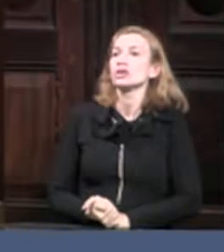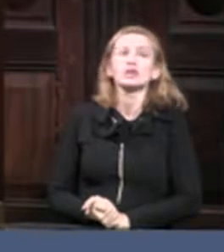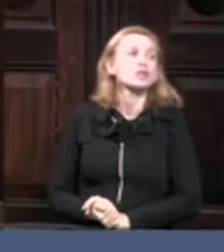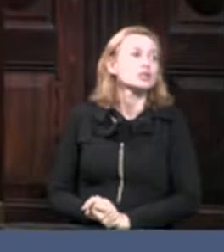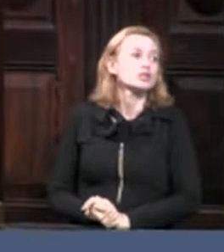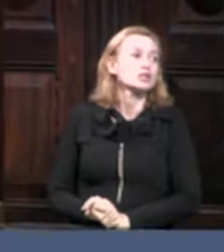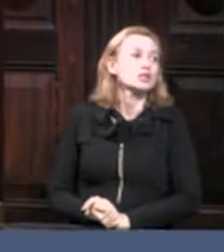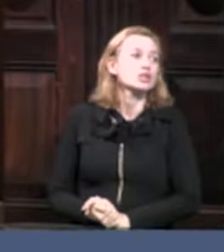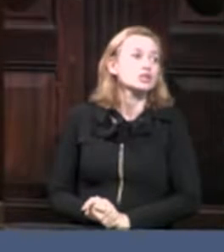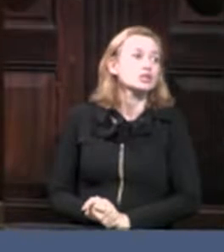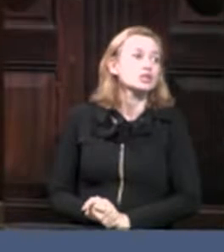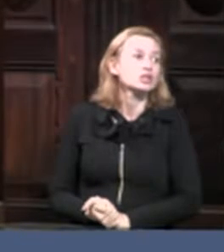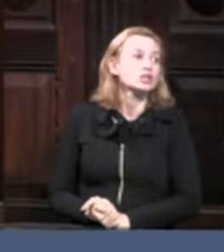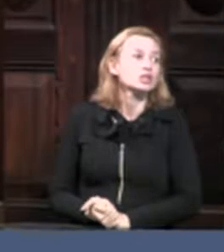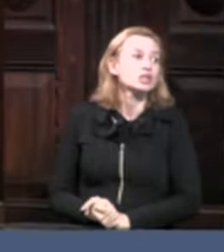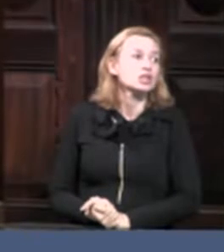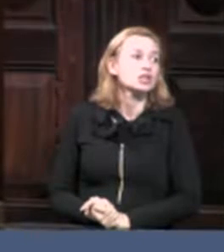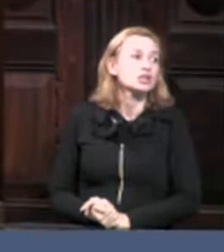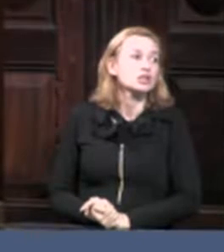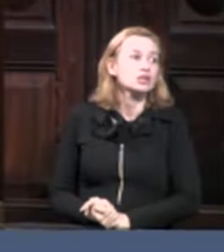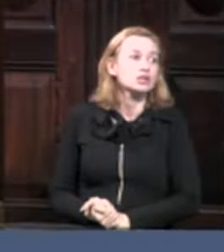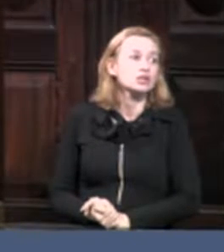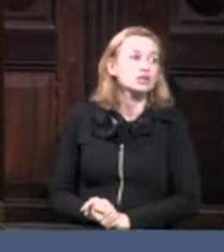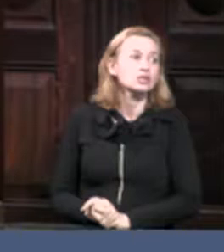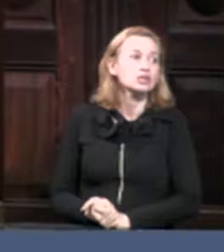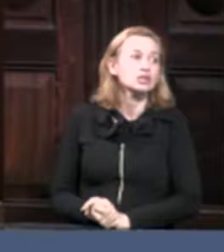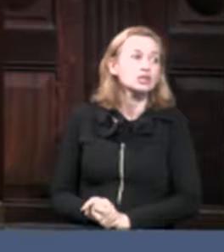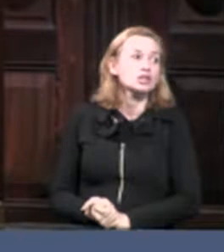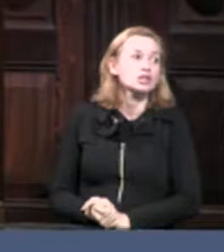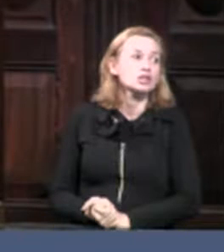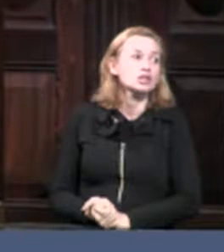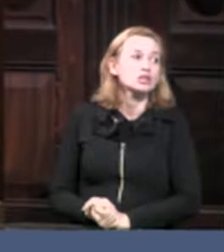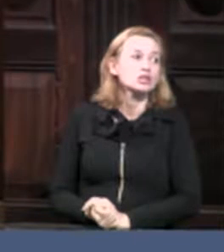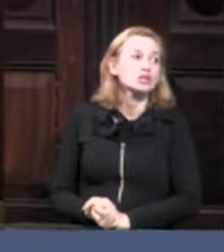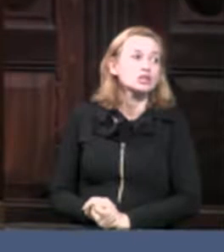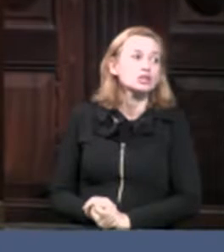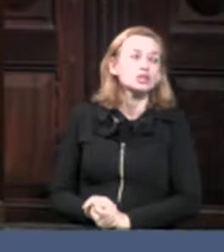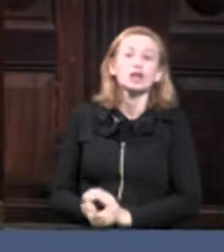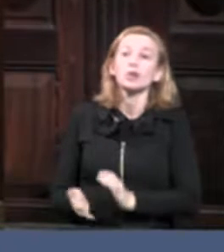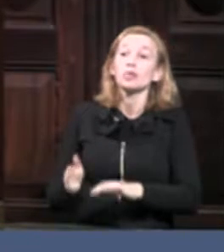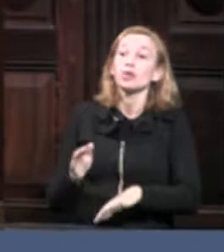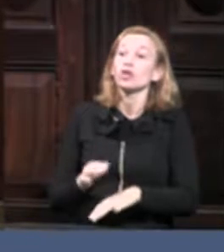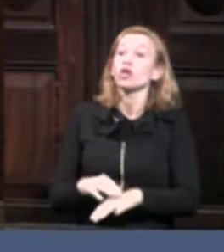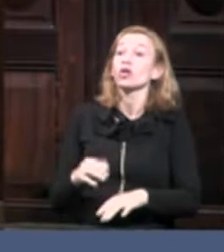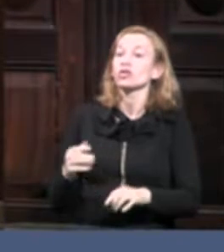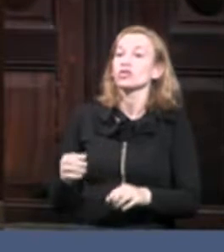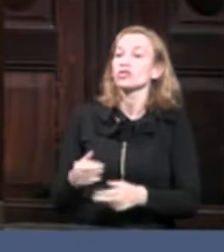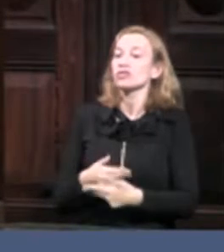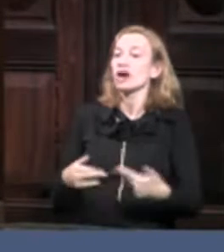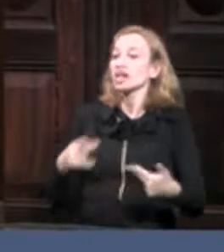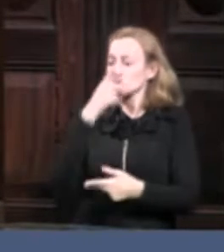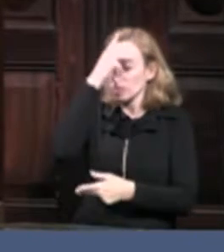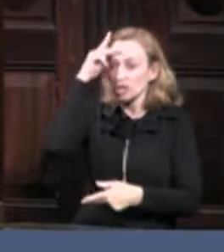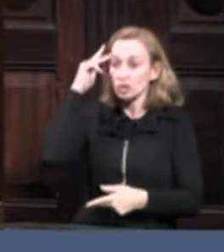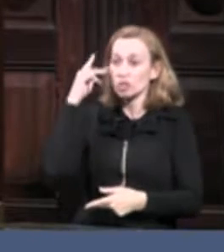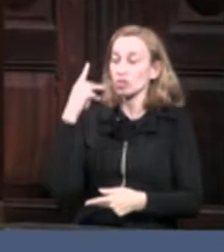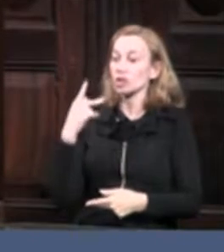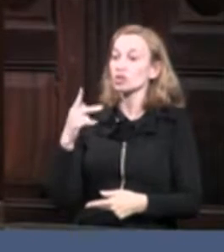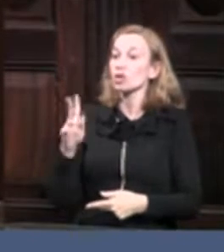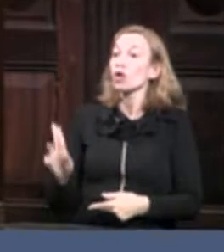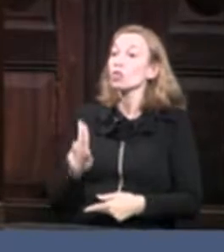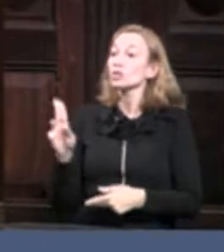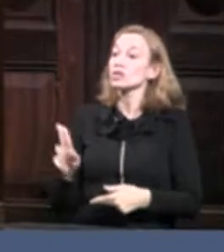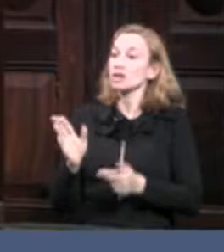mecanismo de estímulo ao fortalecimento e ao maior uso do transporte aquaviário. Lembro que há